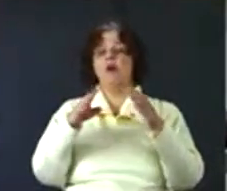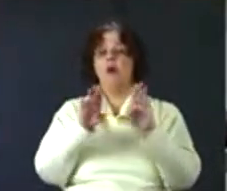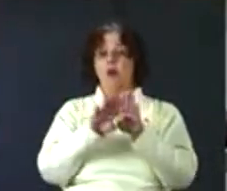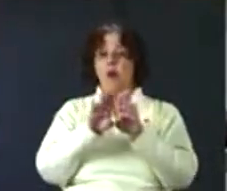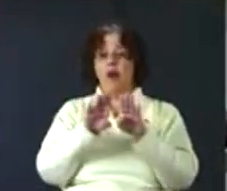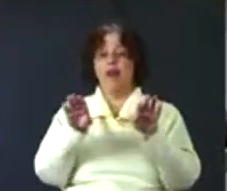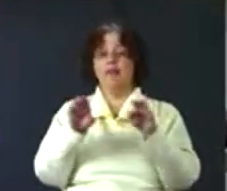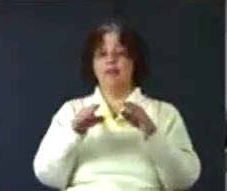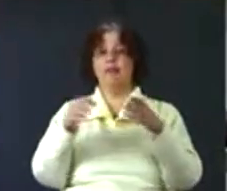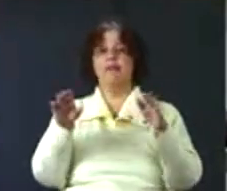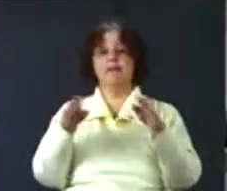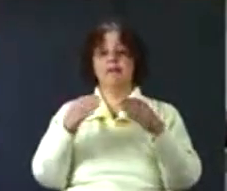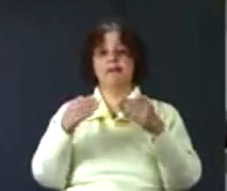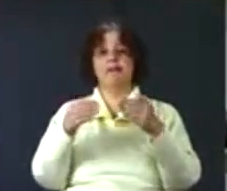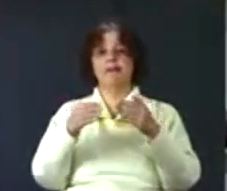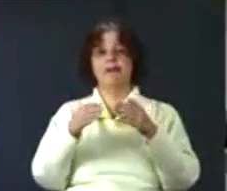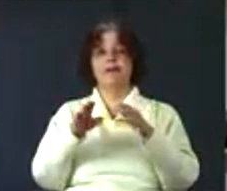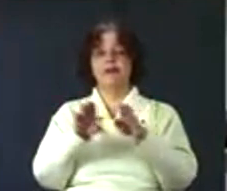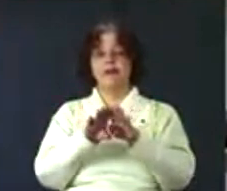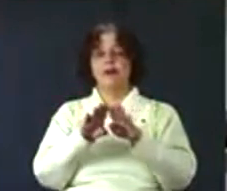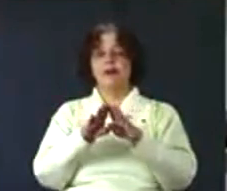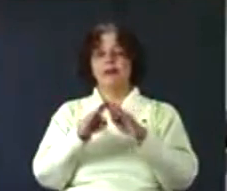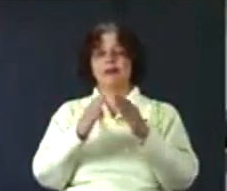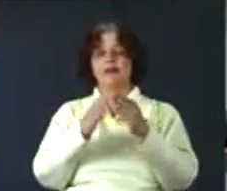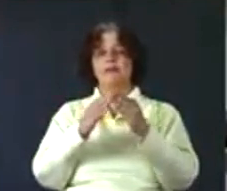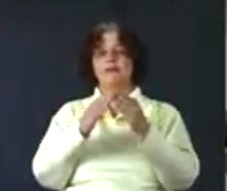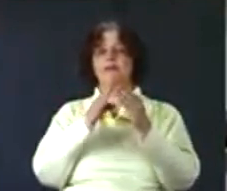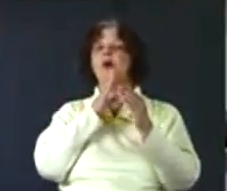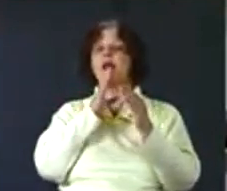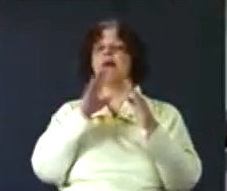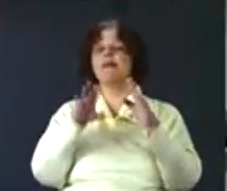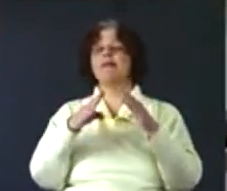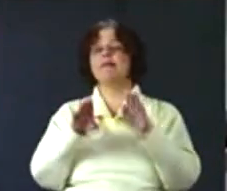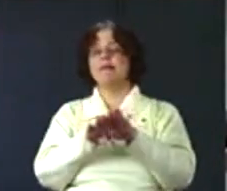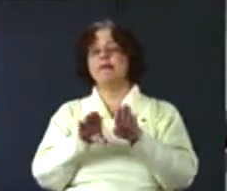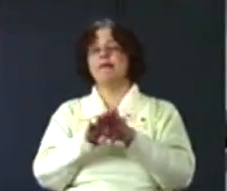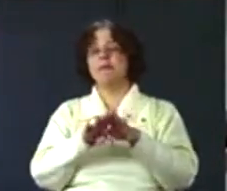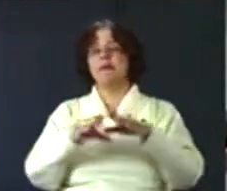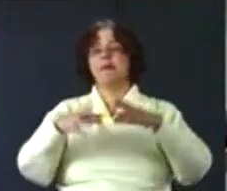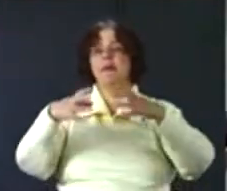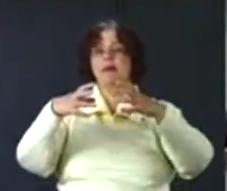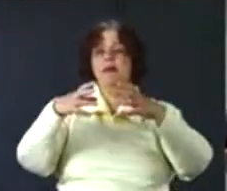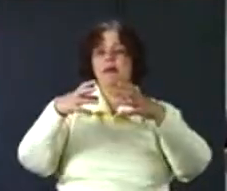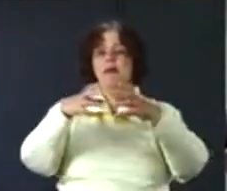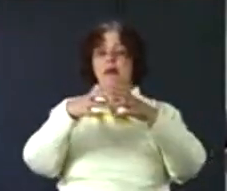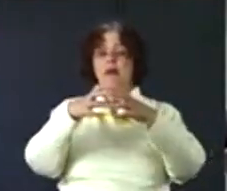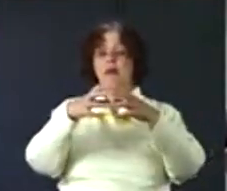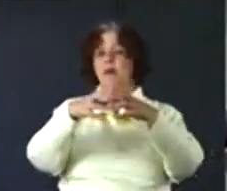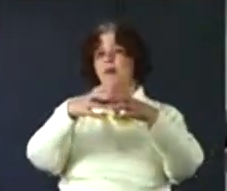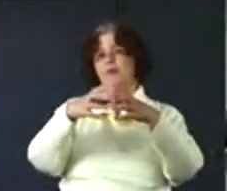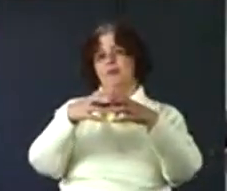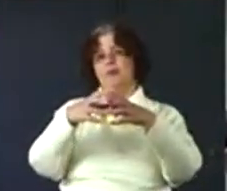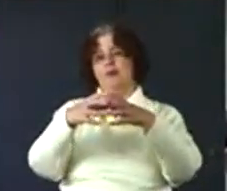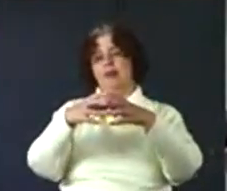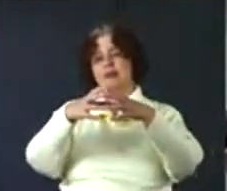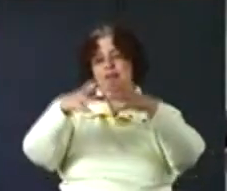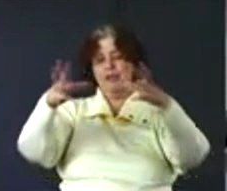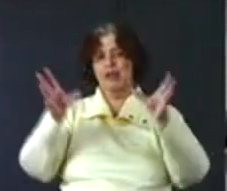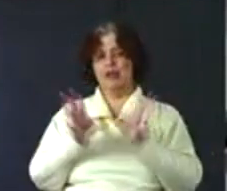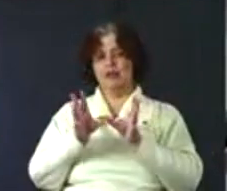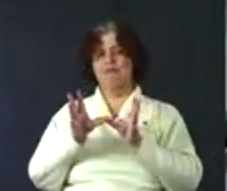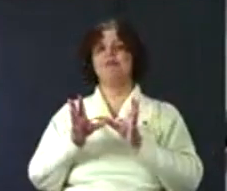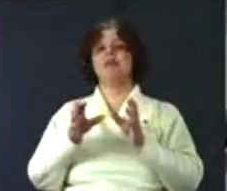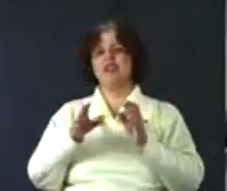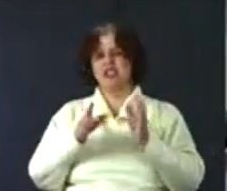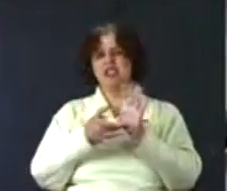conhece São Paulo, Jesus conhece o Rio de Janeiro, Jesus conhece Belo Horizonte, Jesus conhece Fortaleza, Jesus conhece Nova